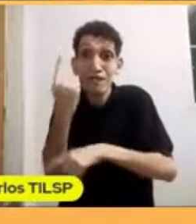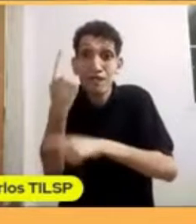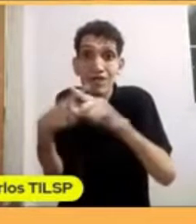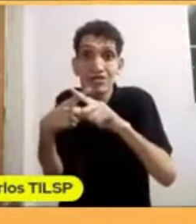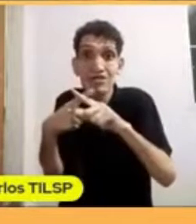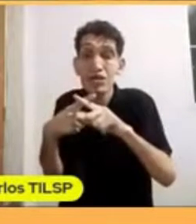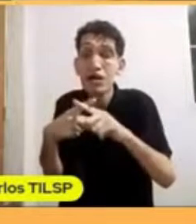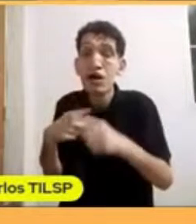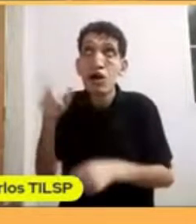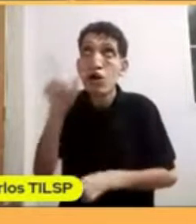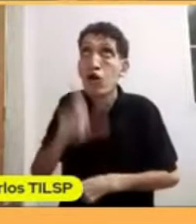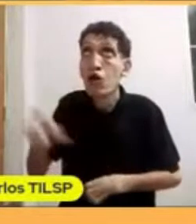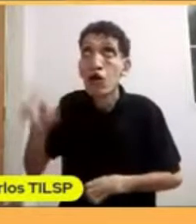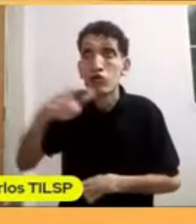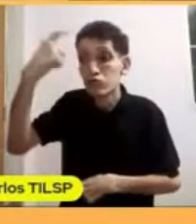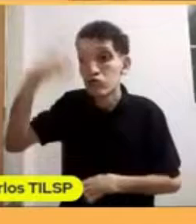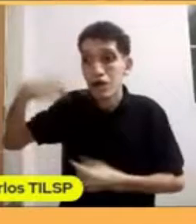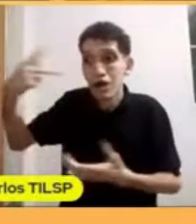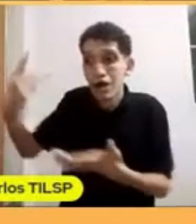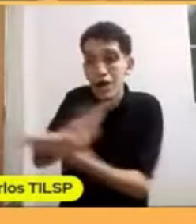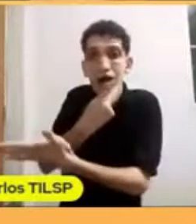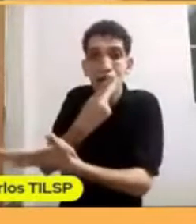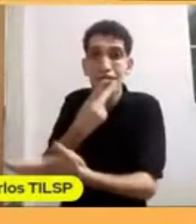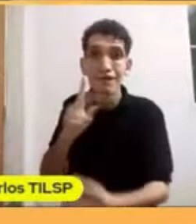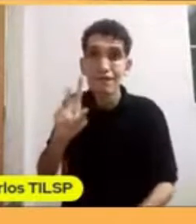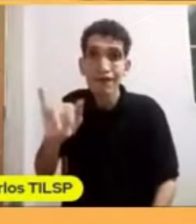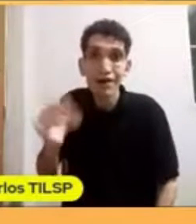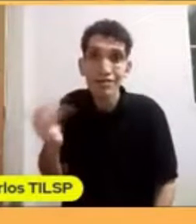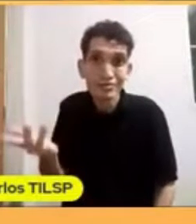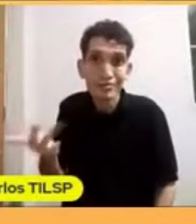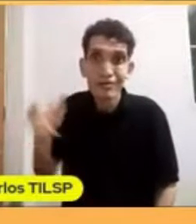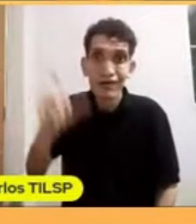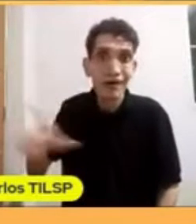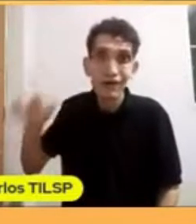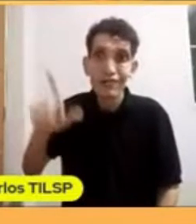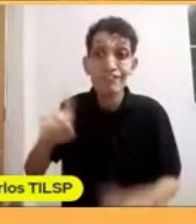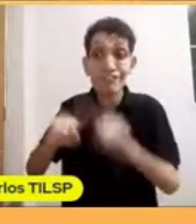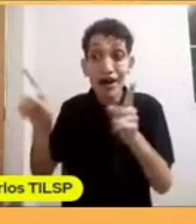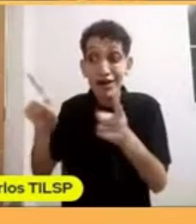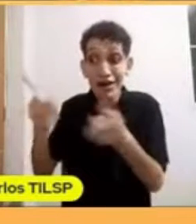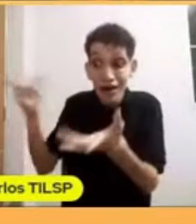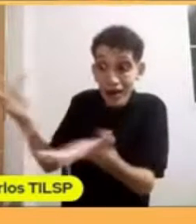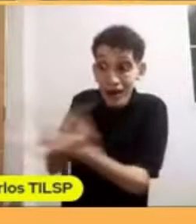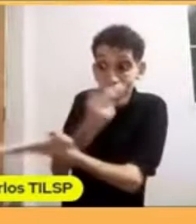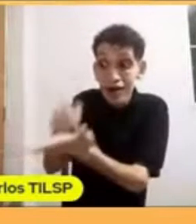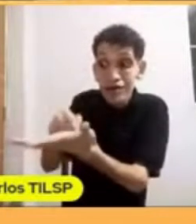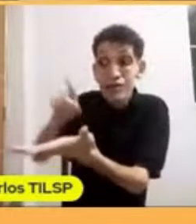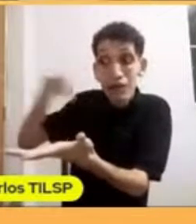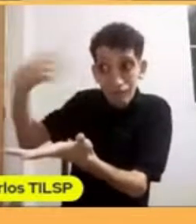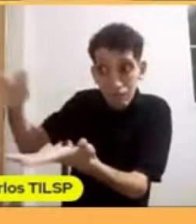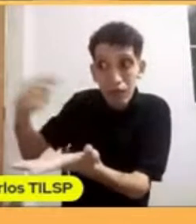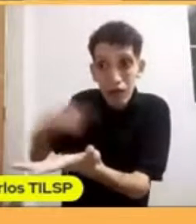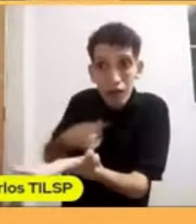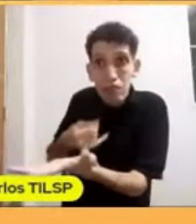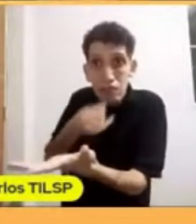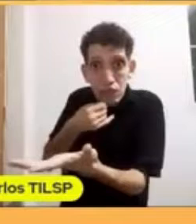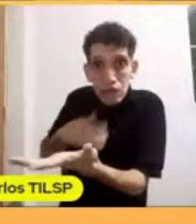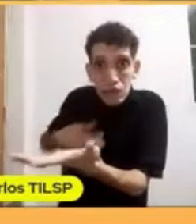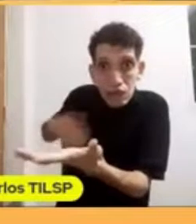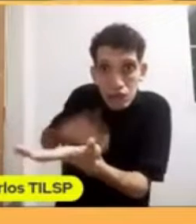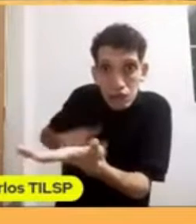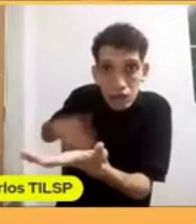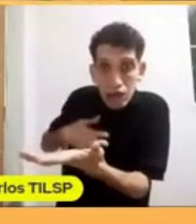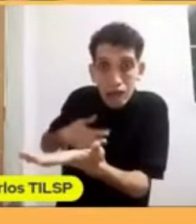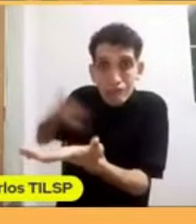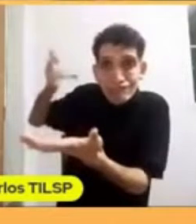precisa ver qual que é o nosso relacionamento com o erro. Como que eu lido com o erro? Né? Se eu erro e aí eu falo, não,